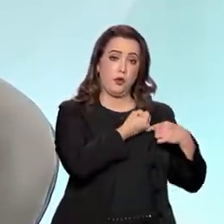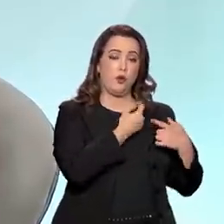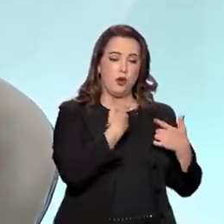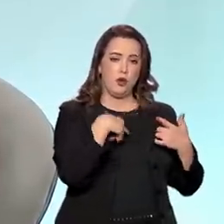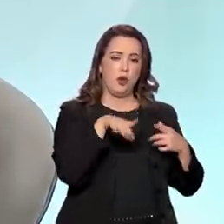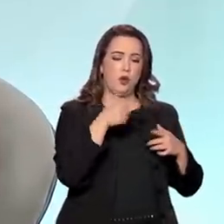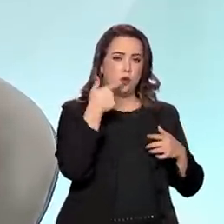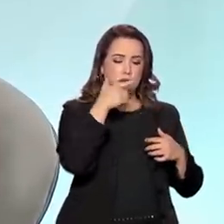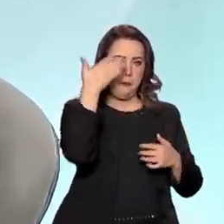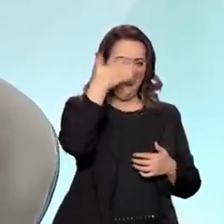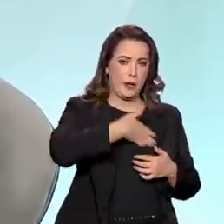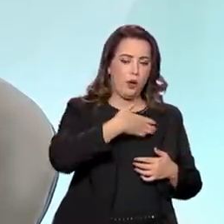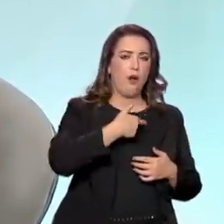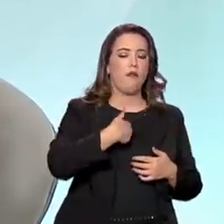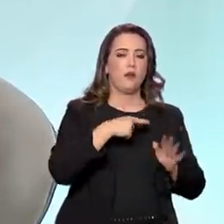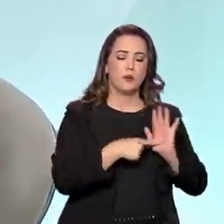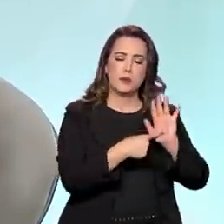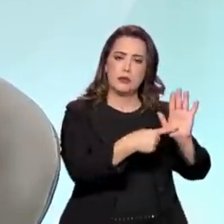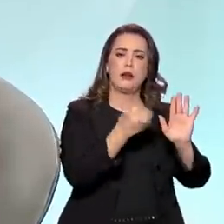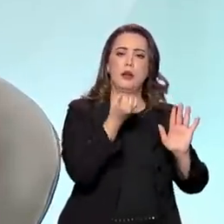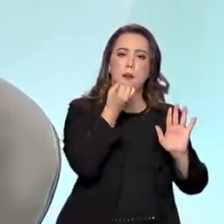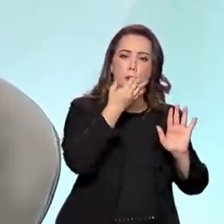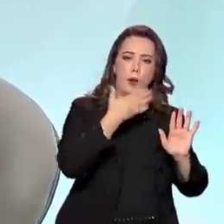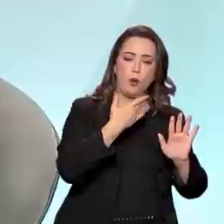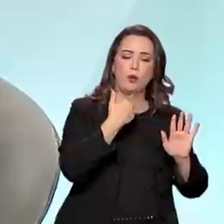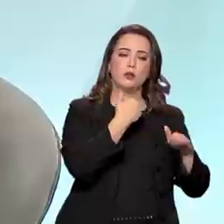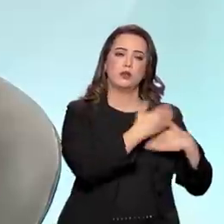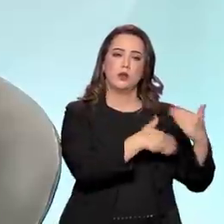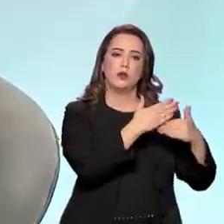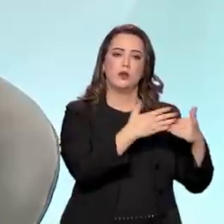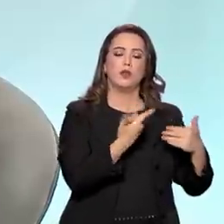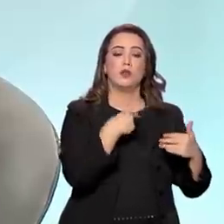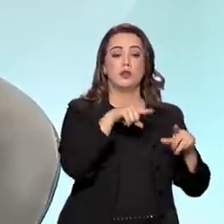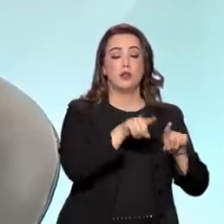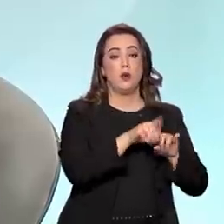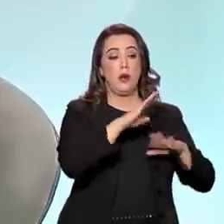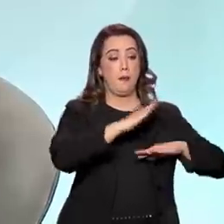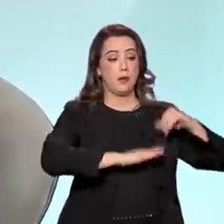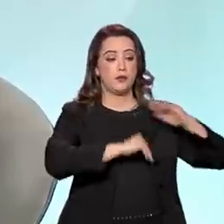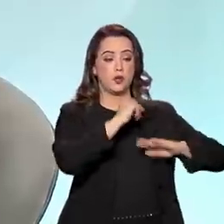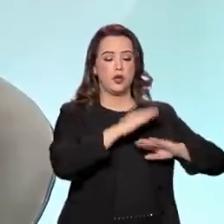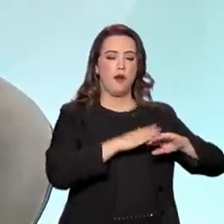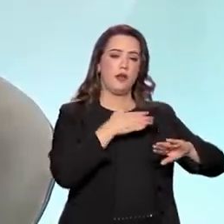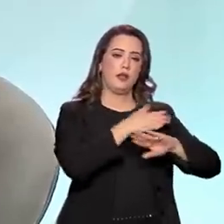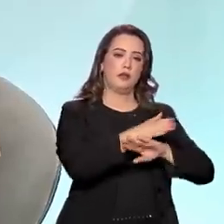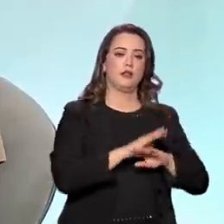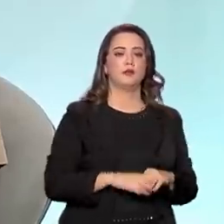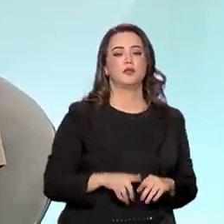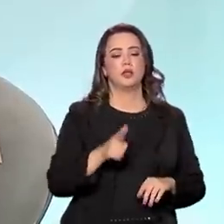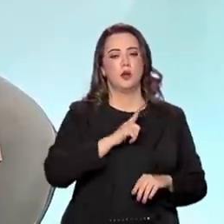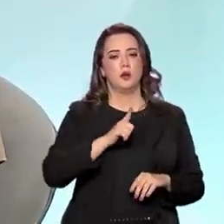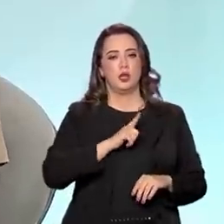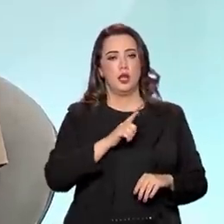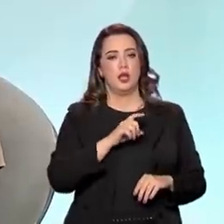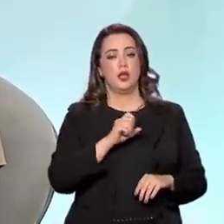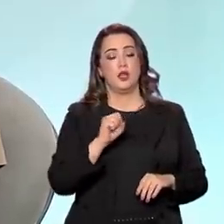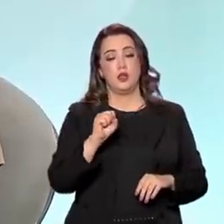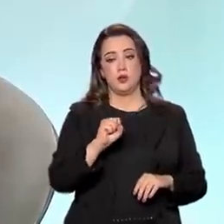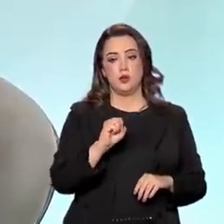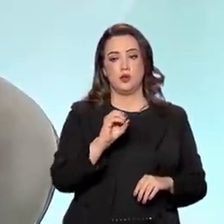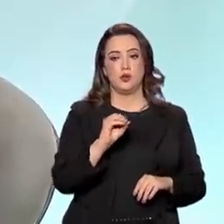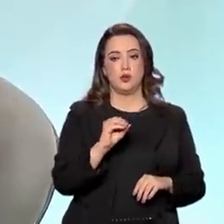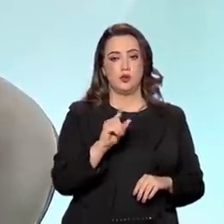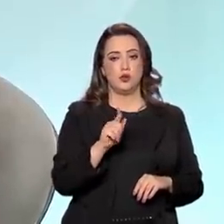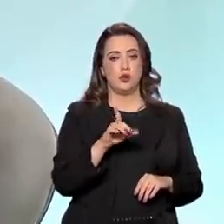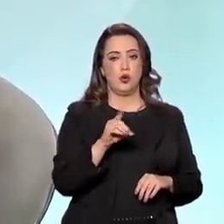realiza Então esse aí é um ele passa para ser efetivo profissional então exército é um soldado do efetivo variável